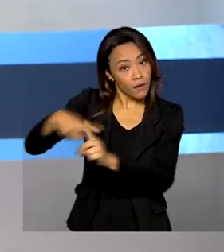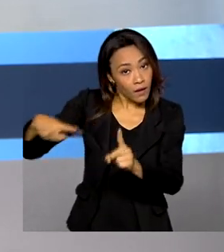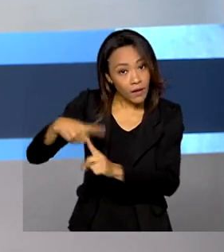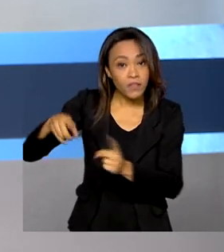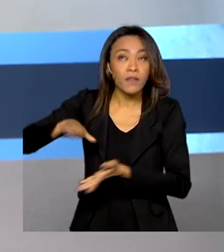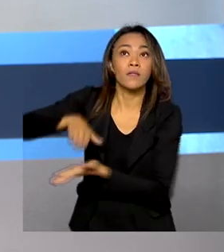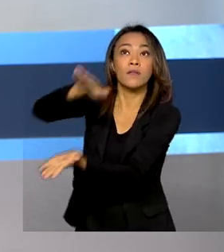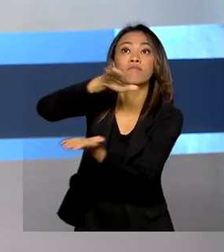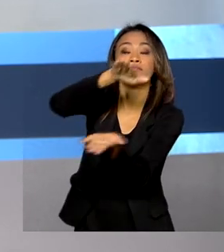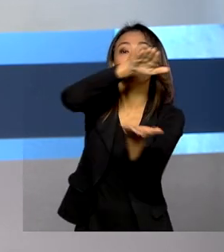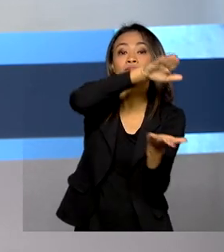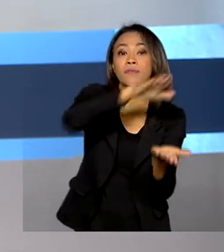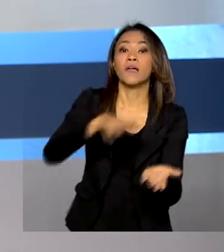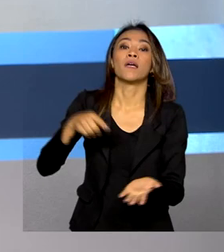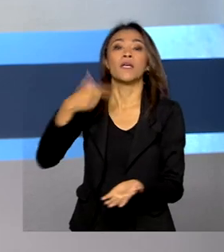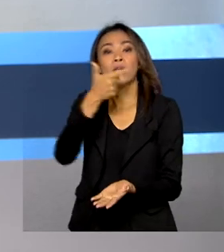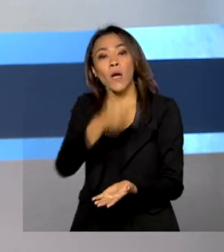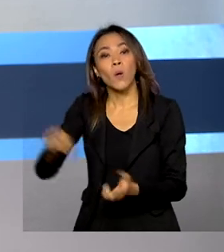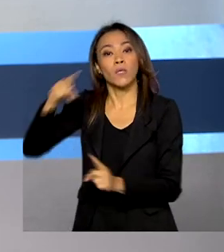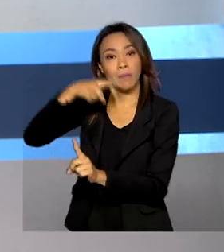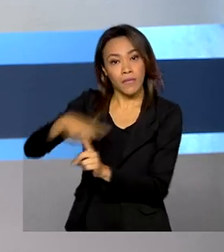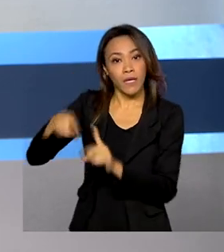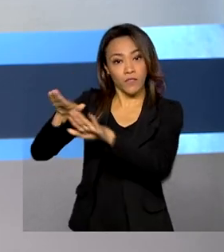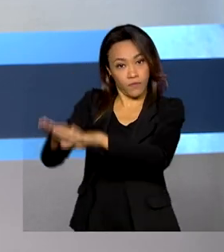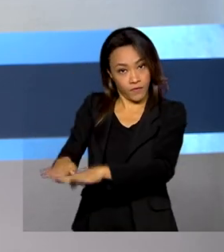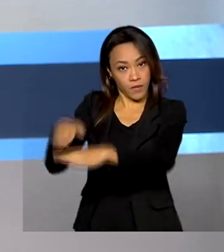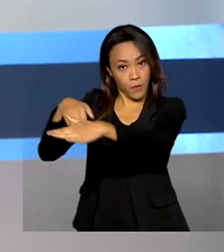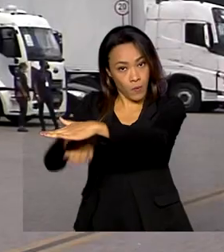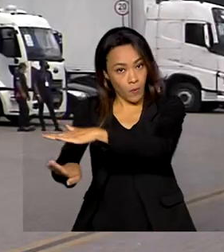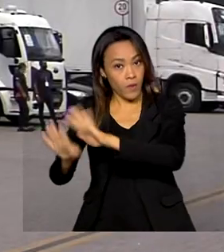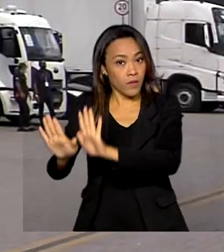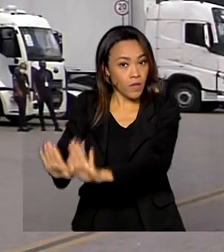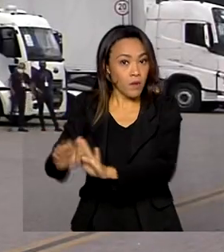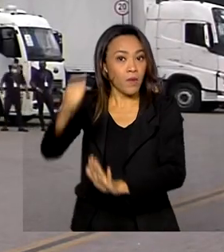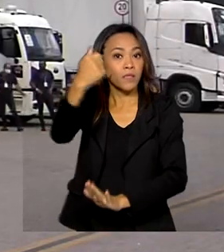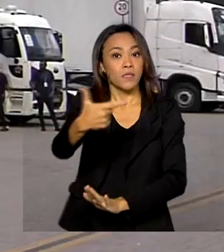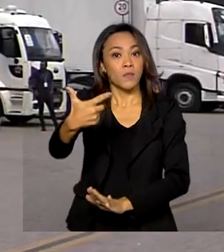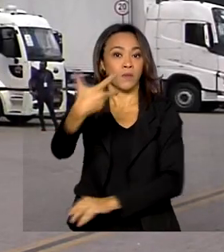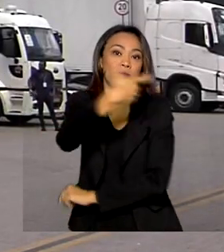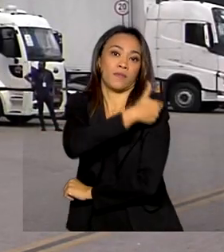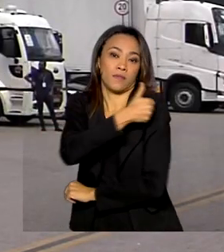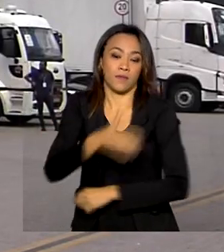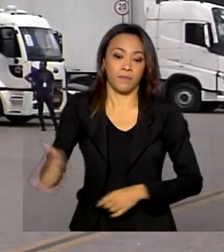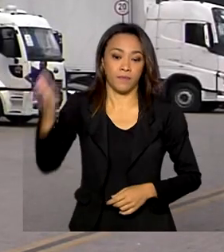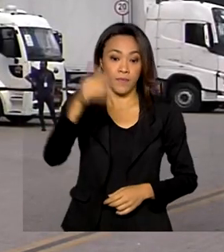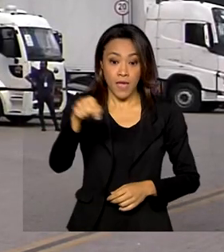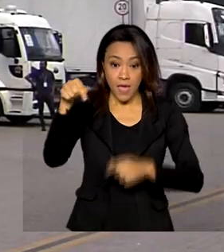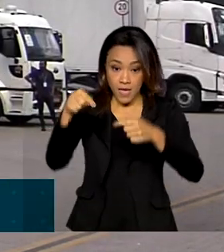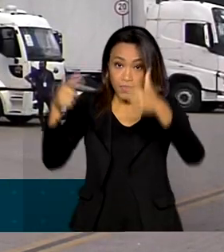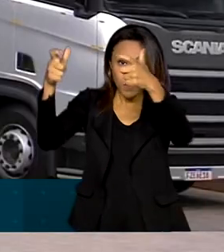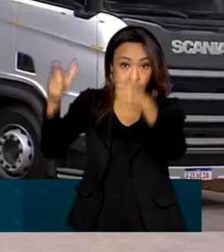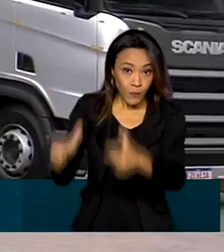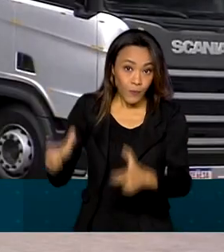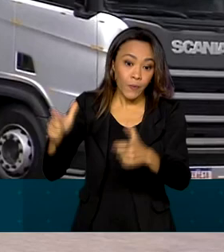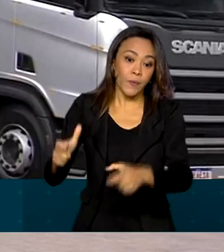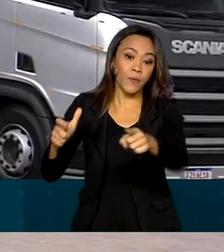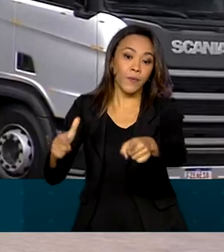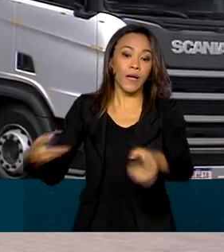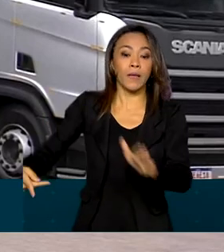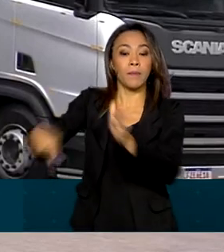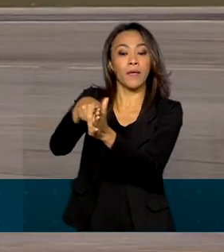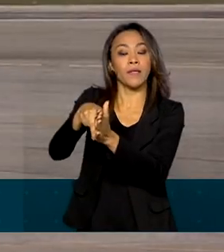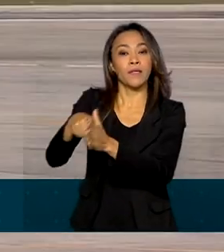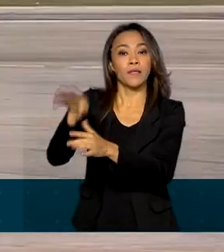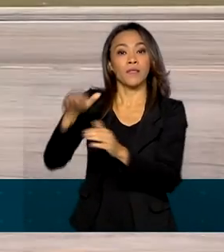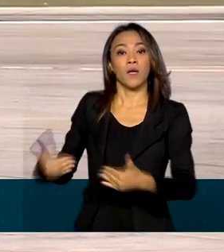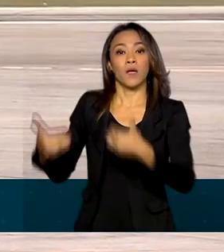e a outra metade ficará guardada para a segunda dose. Este é o Centro de Distribuição Logística do Ministério da